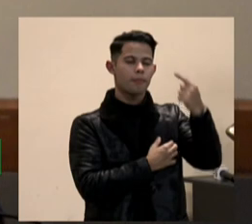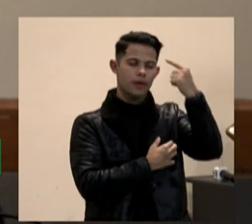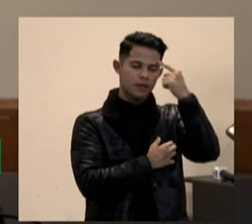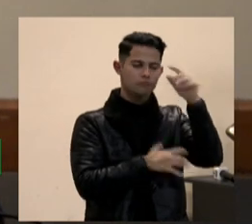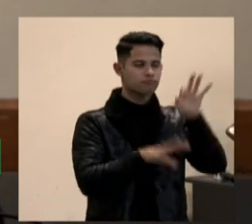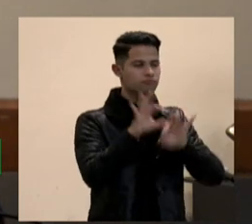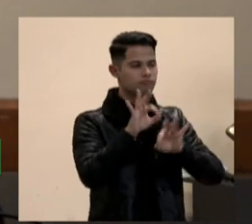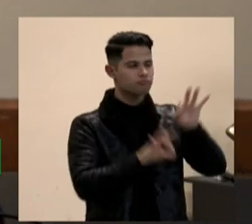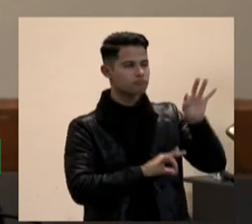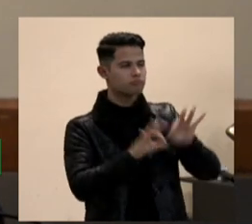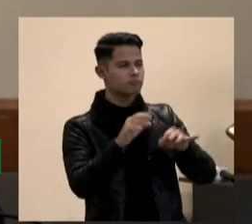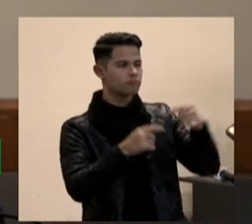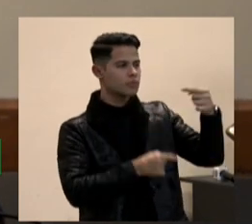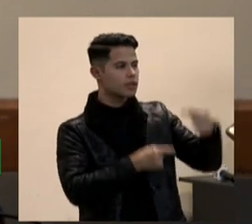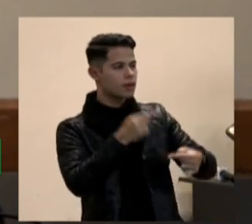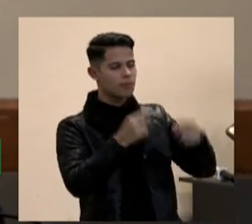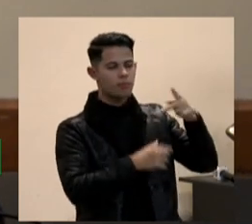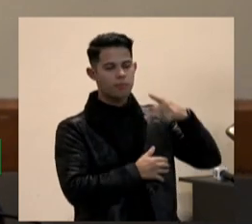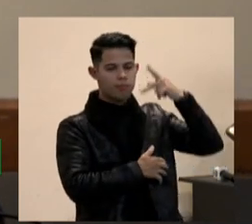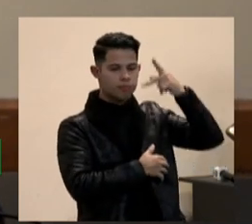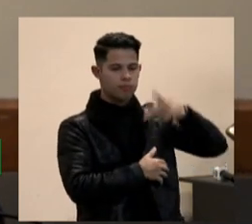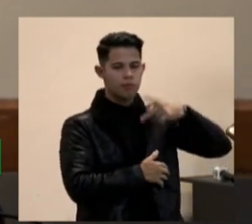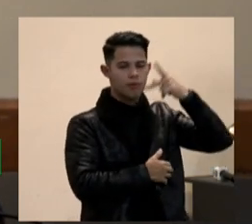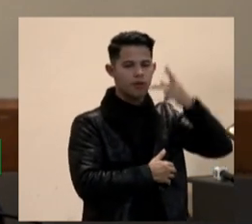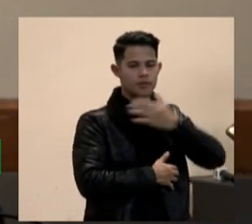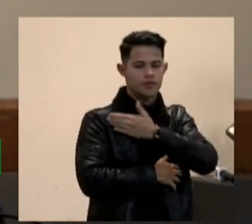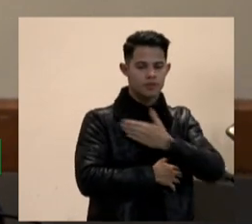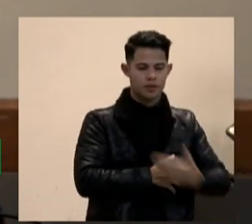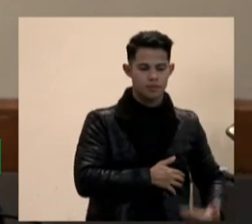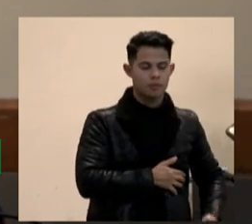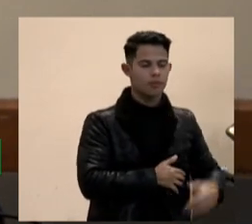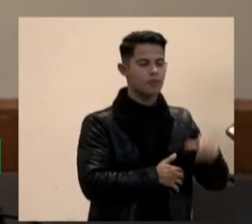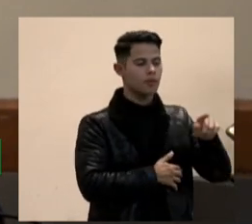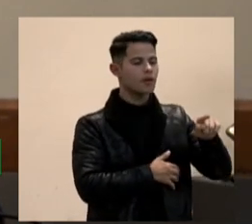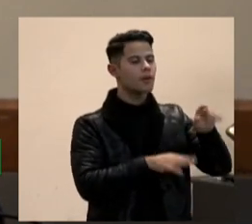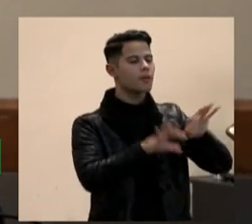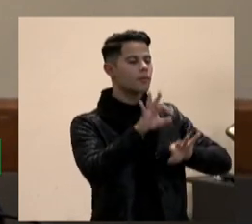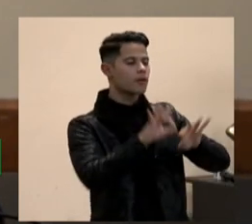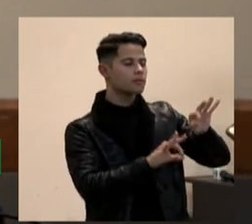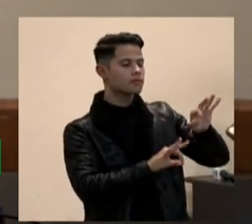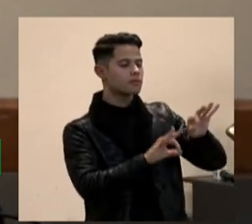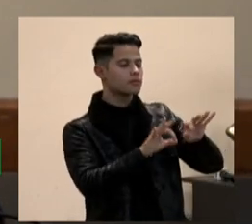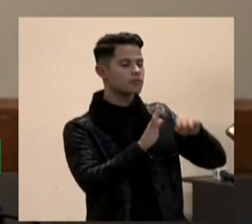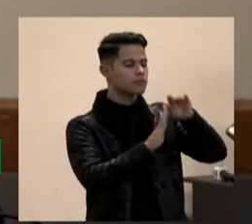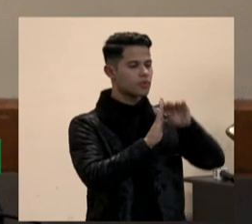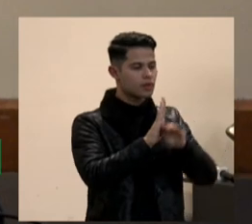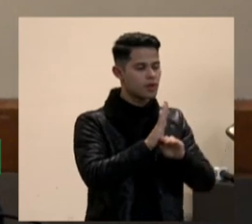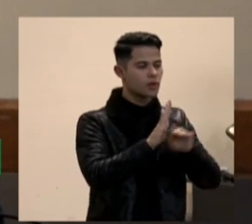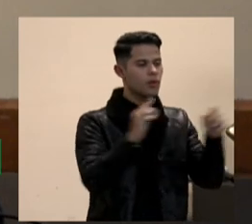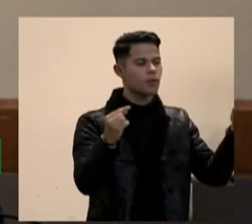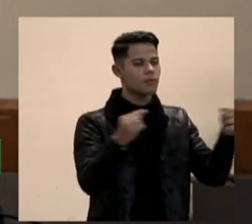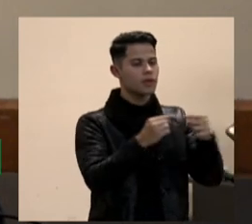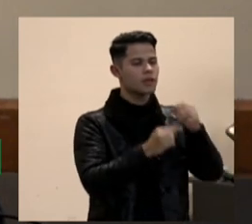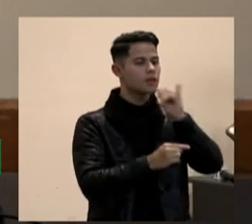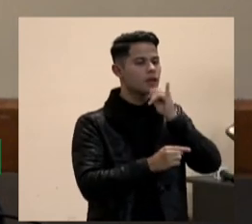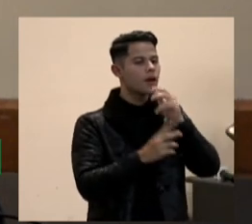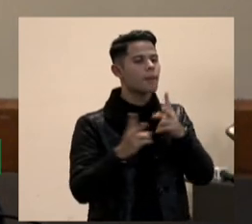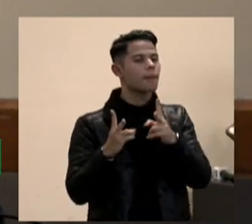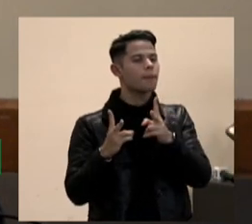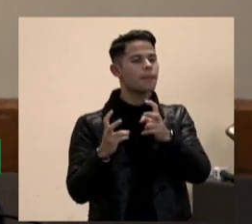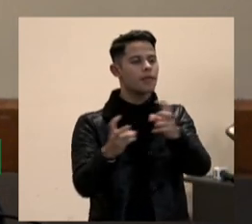né? E, no caso da educação infantil, esse planejamento passa desde a identificação de qual é a